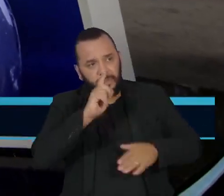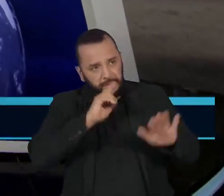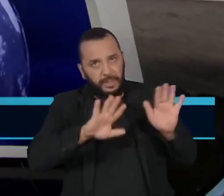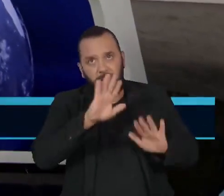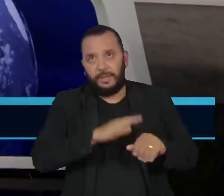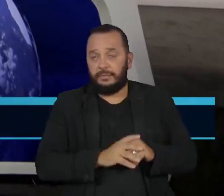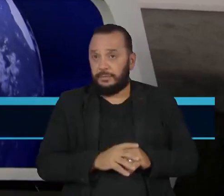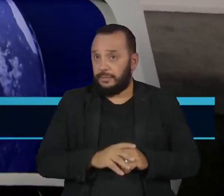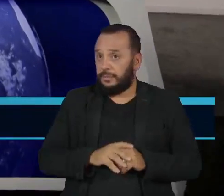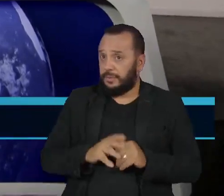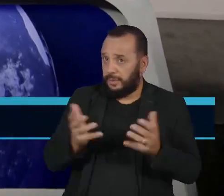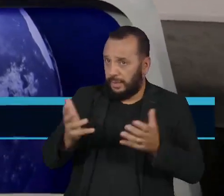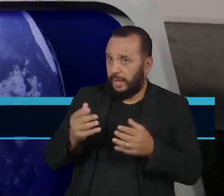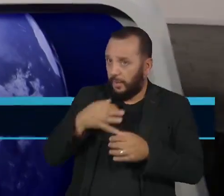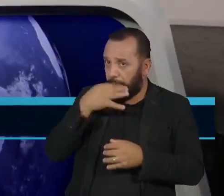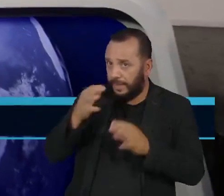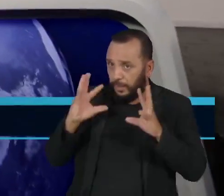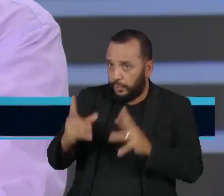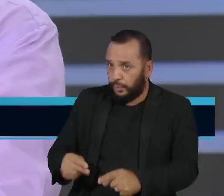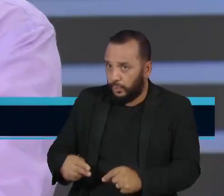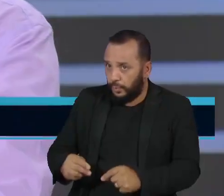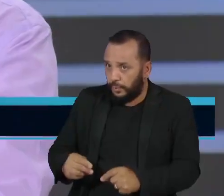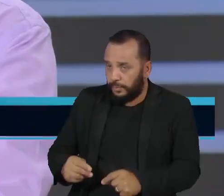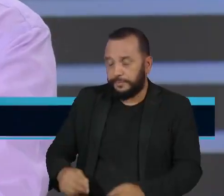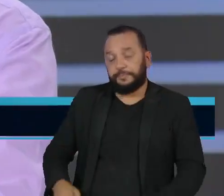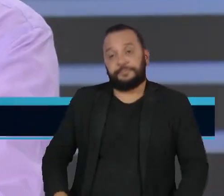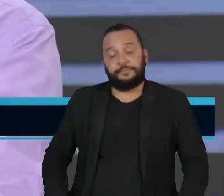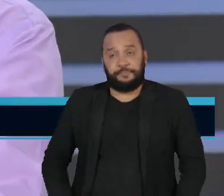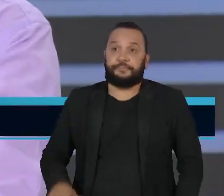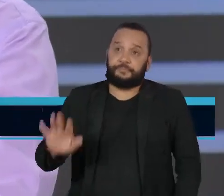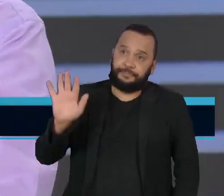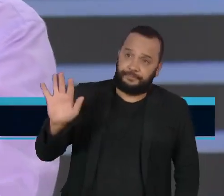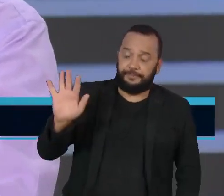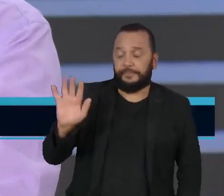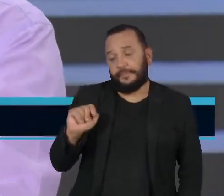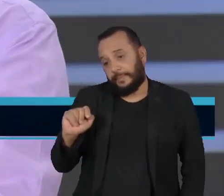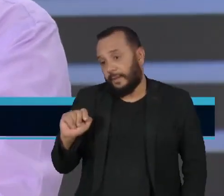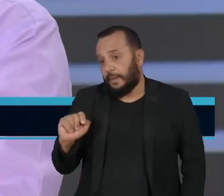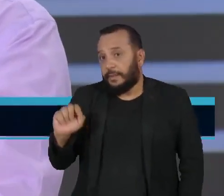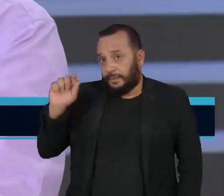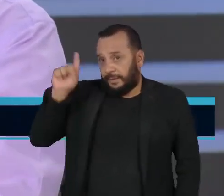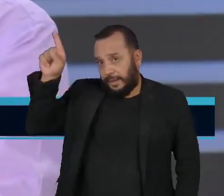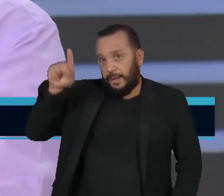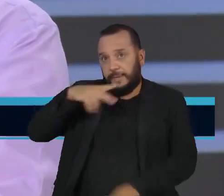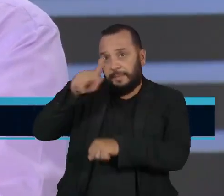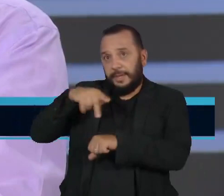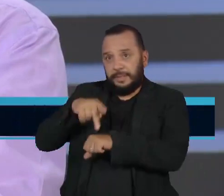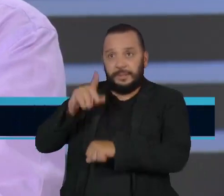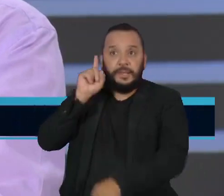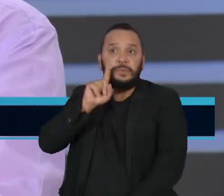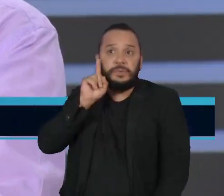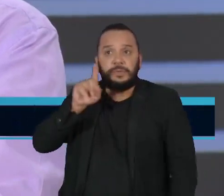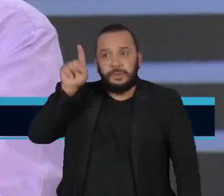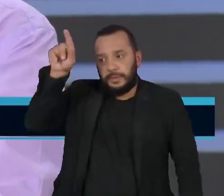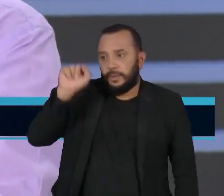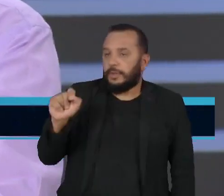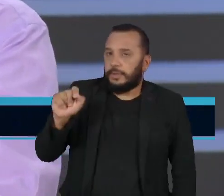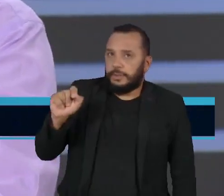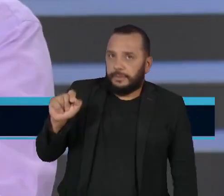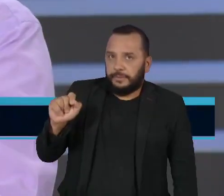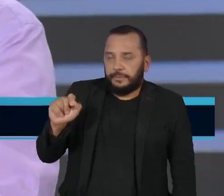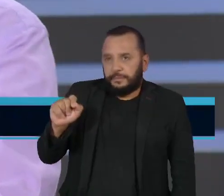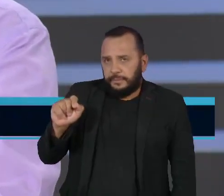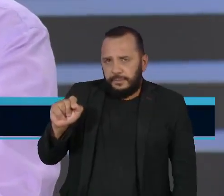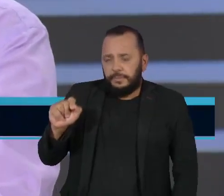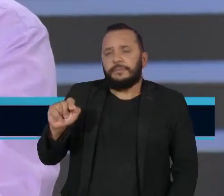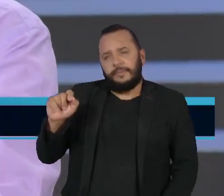comente no conjunto? No conjunto. Bom, no conjunto, no caso americano, houve em